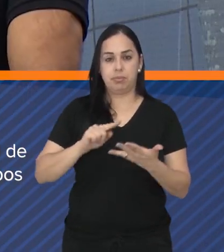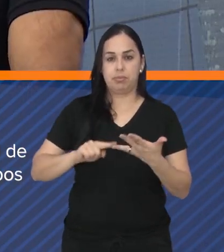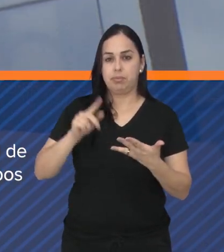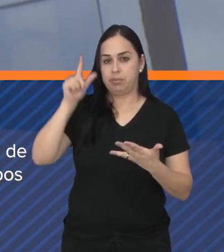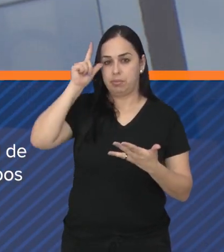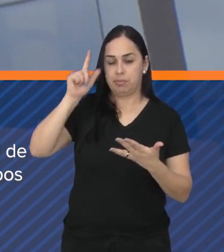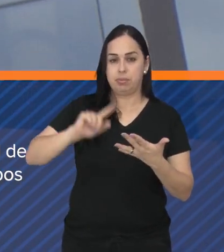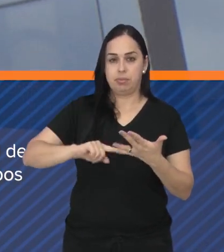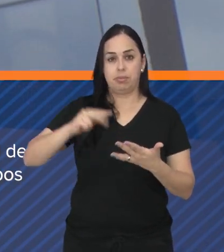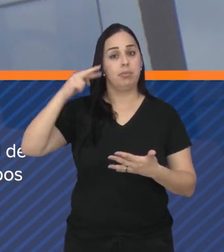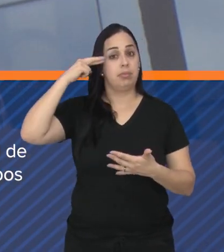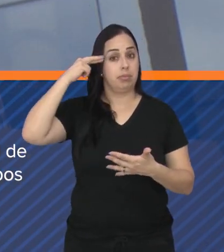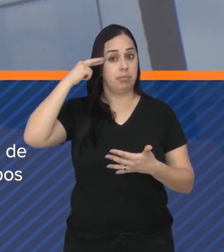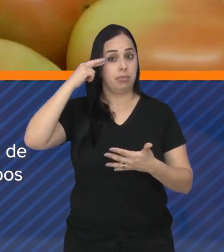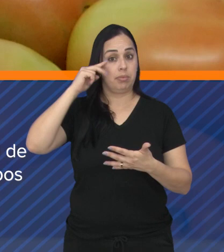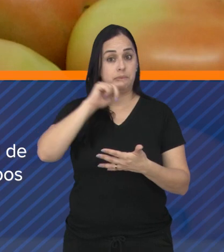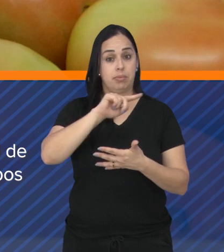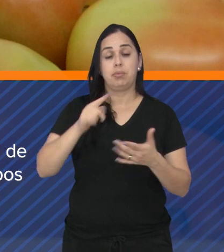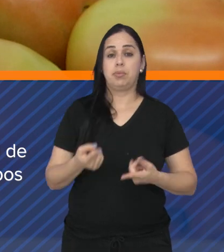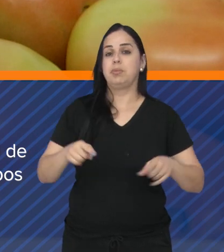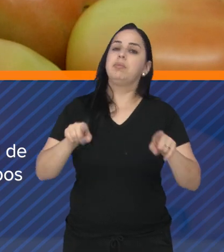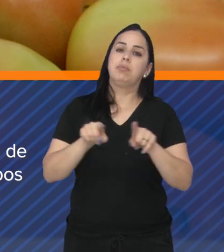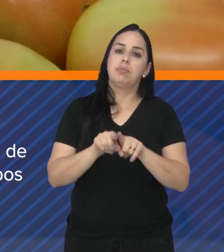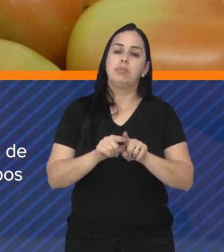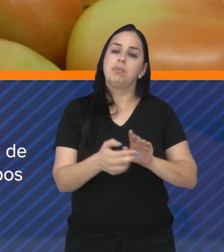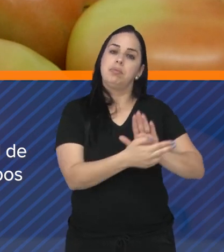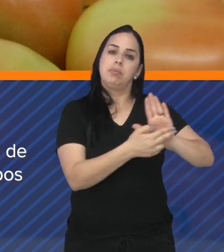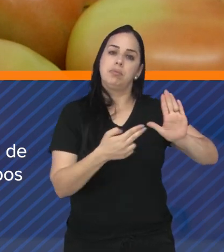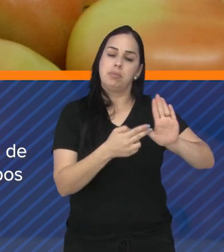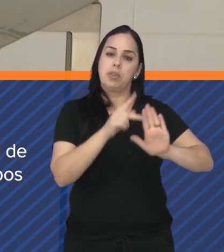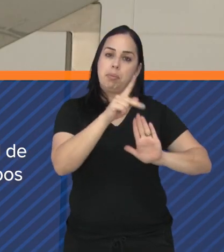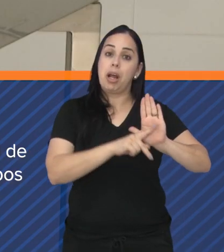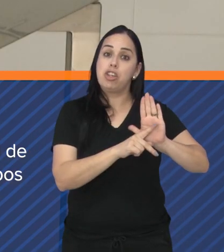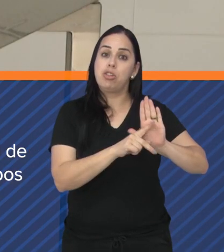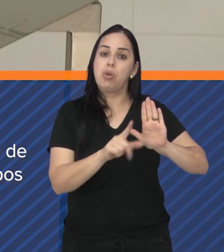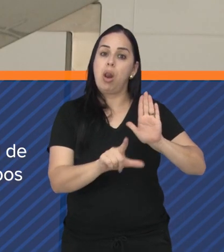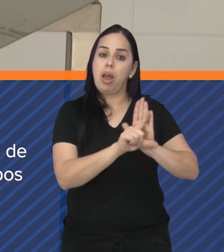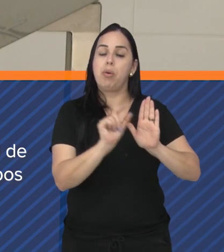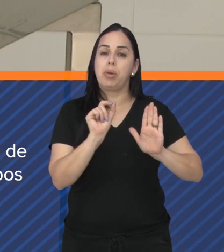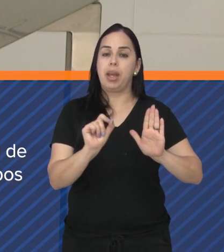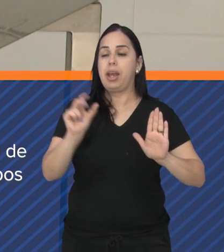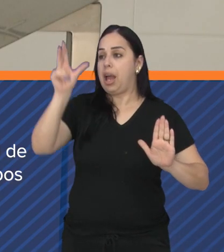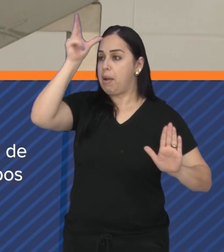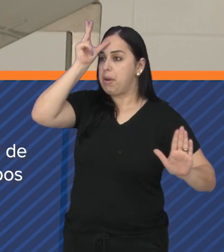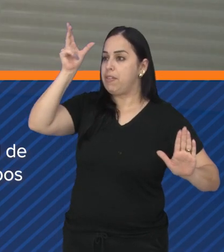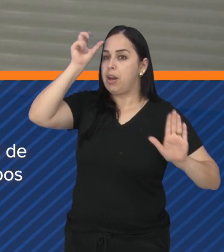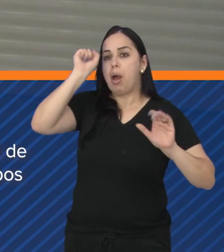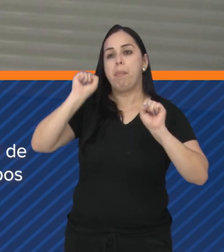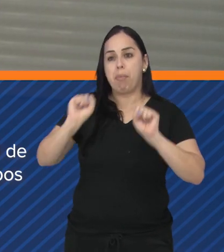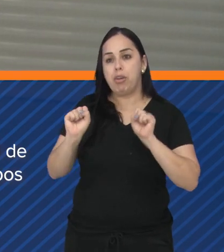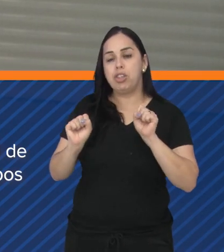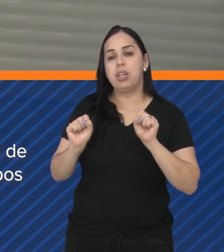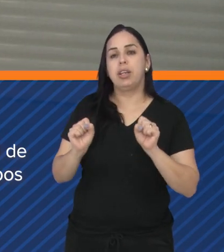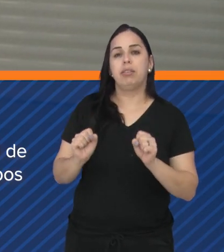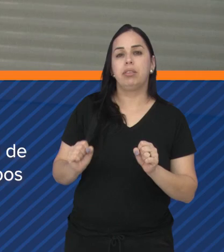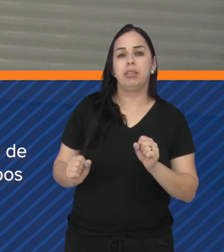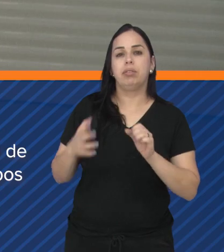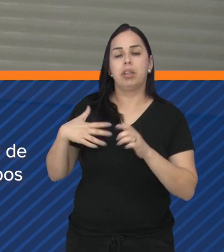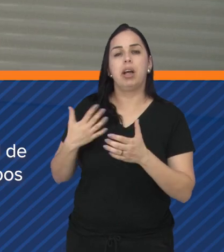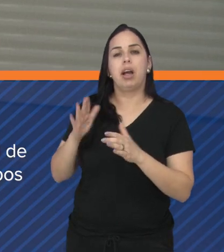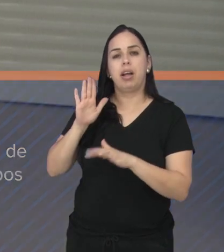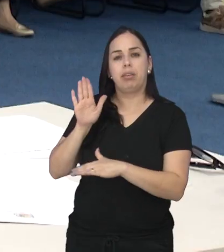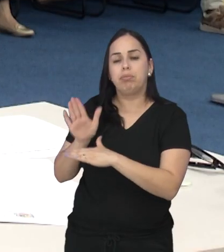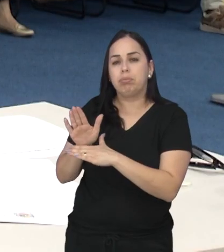Lino Bispo e Rogério da Cazem, são autores de um projeto de lei que autoriza o município a instituir um Fundo Municipal de Combate